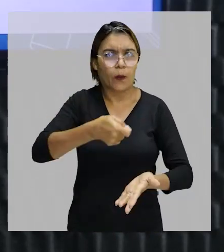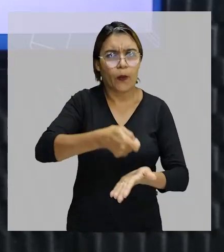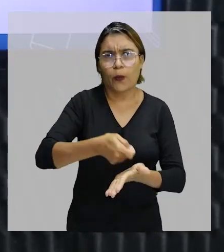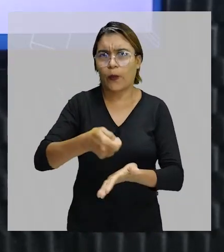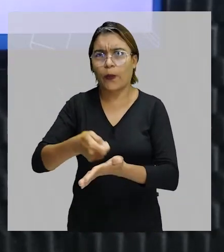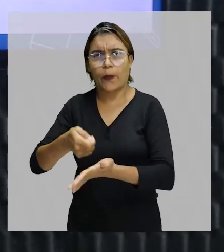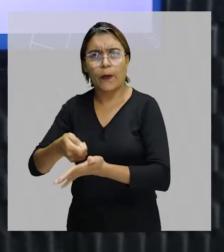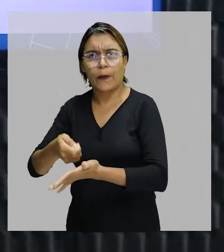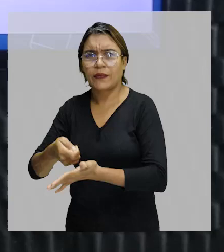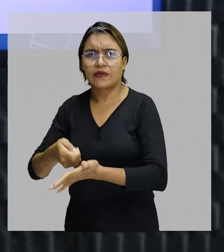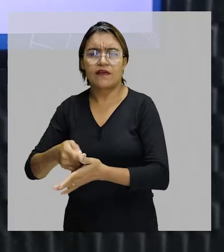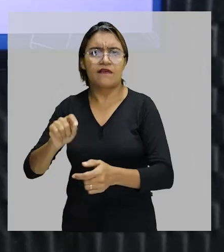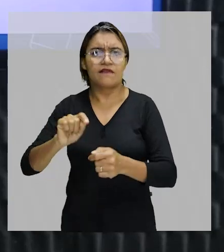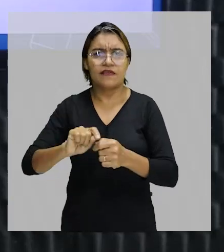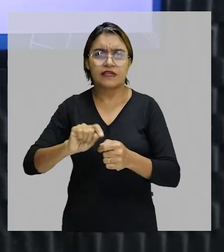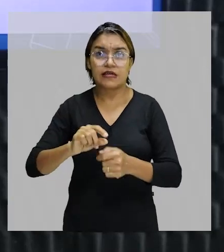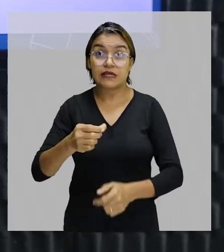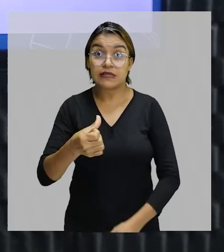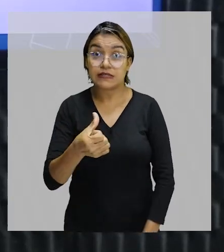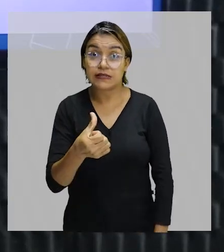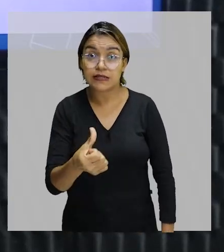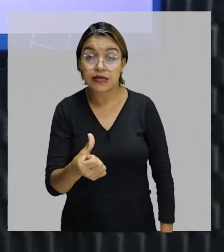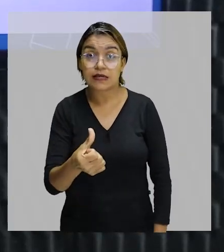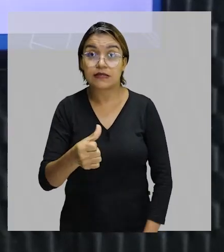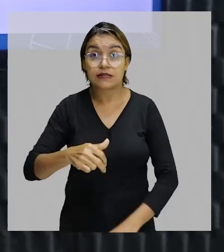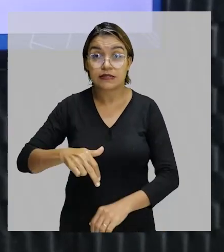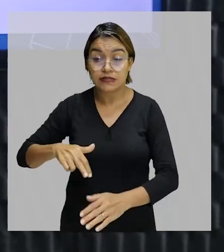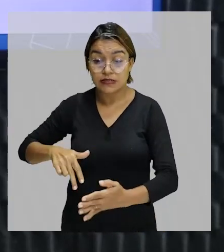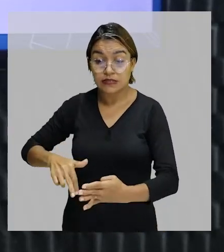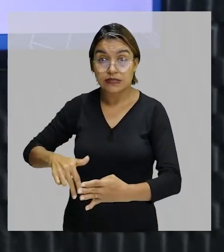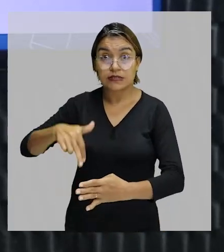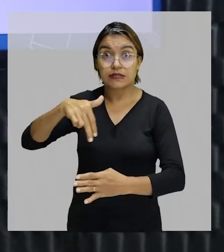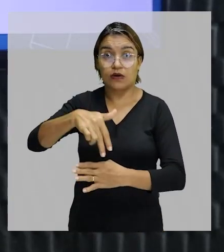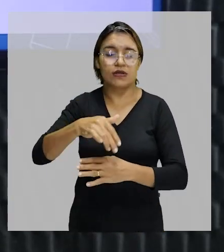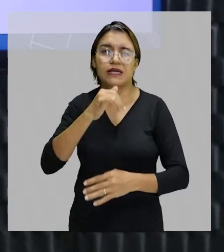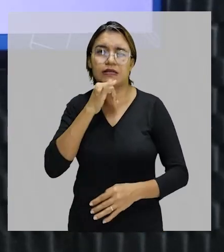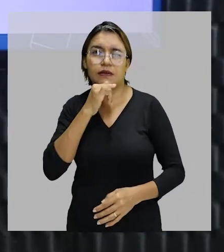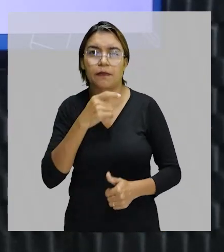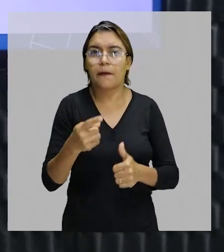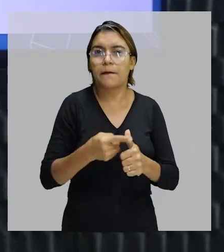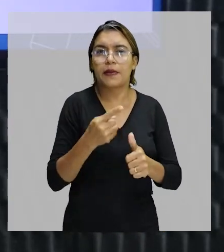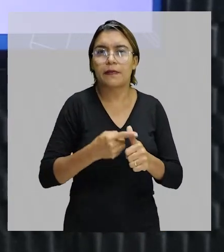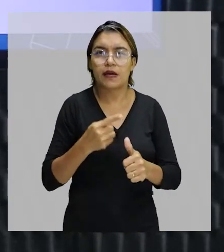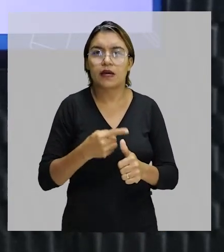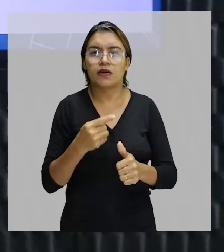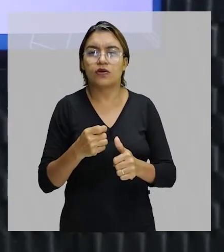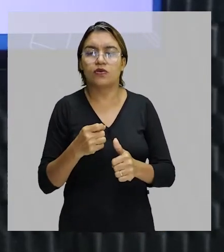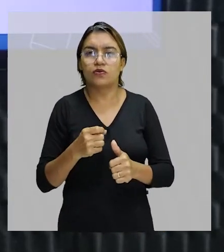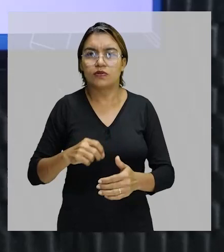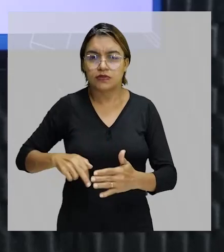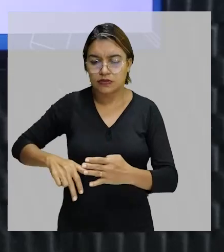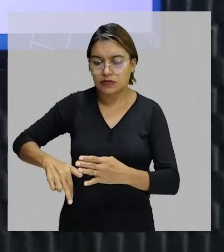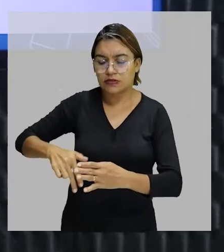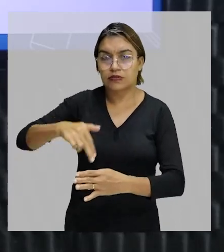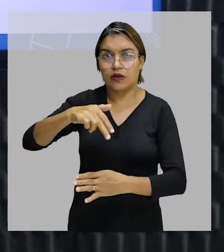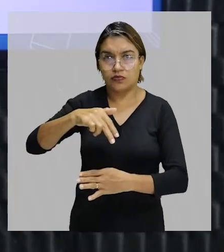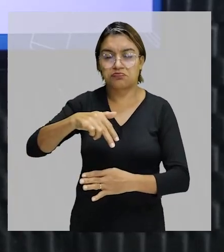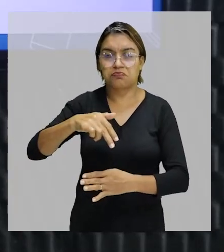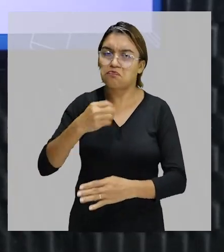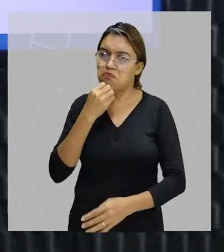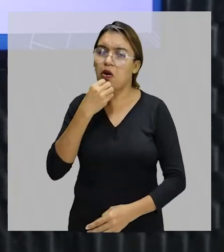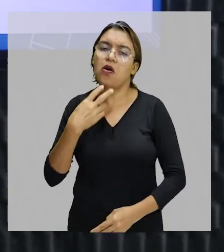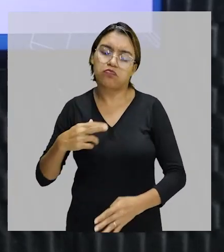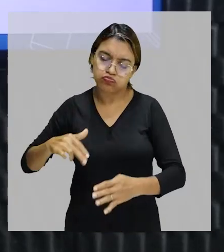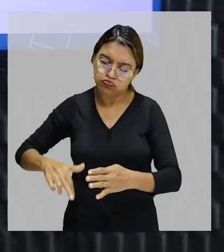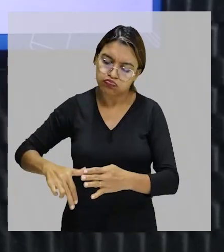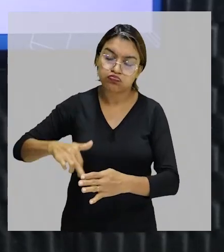obrigatoriedade de realizar os 6 saltos. Eu fui na minha primeira corrida. No meu primeiro salto eu realizei um excelente